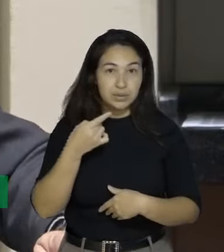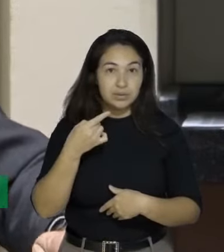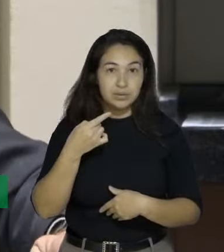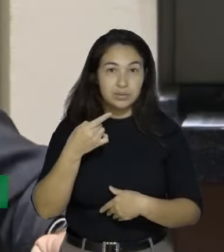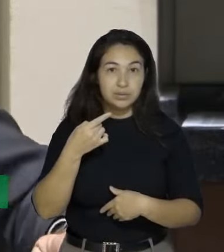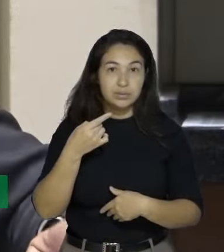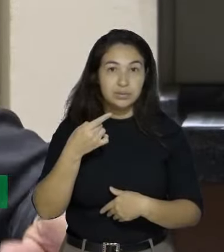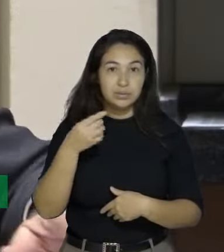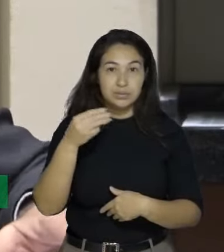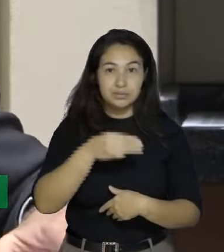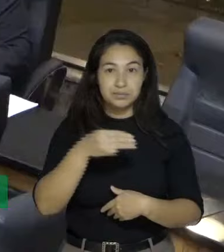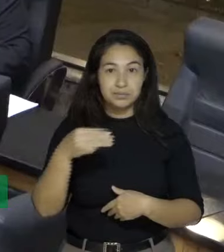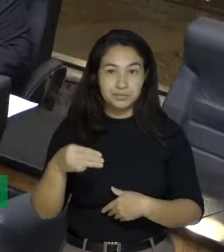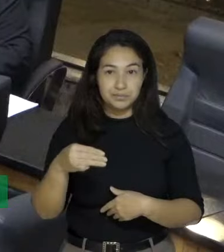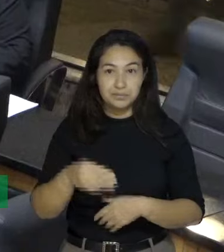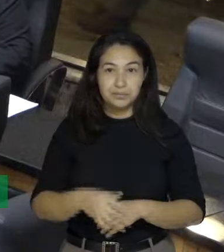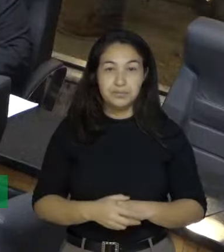Mota